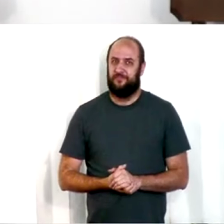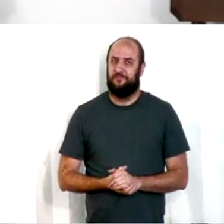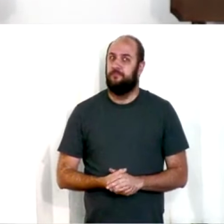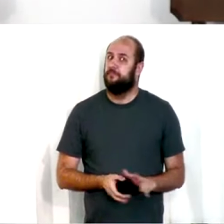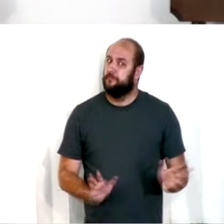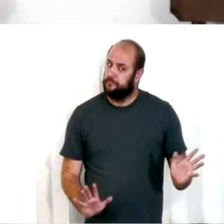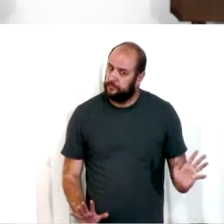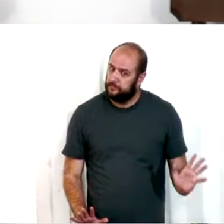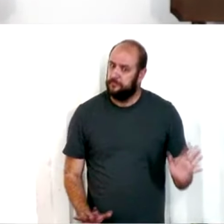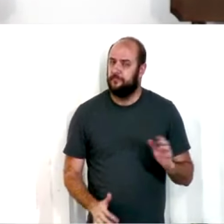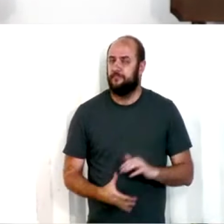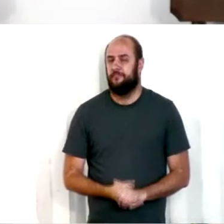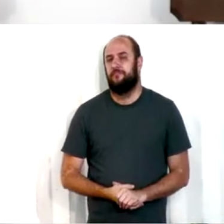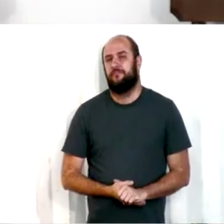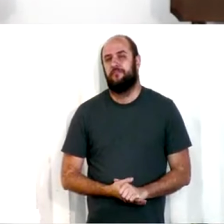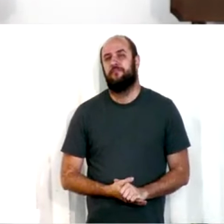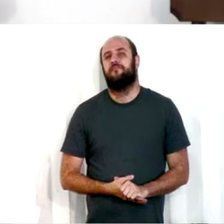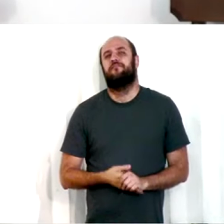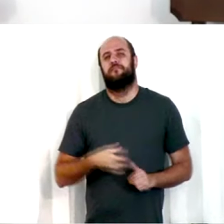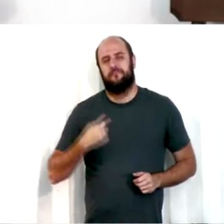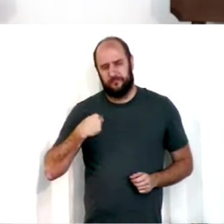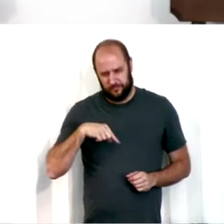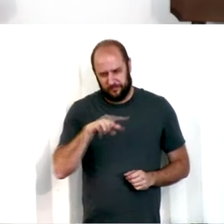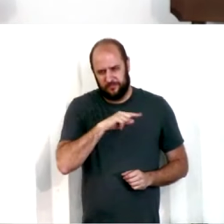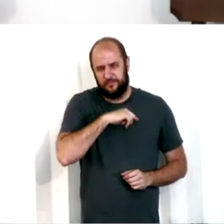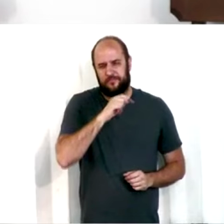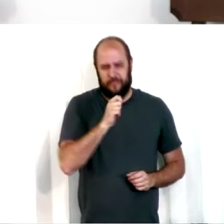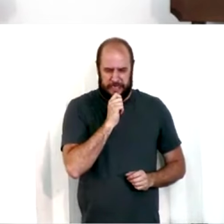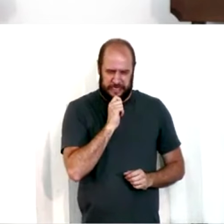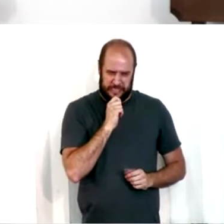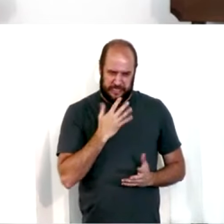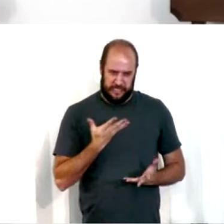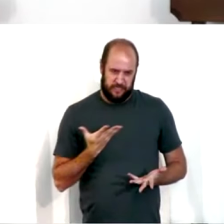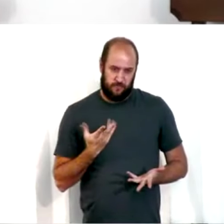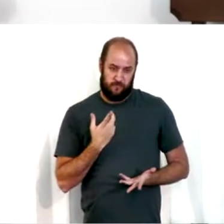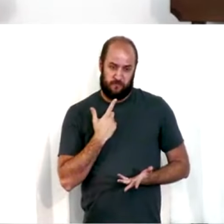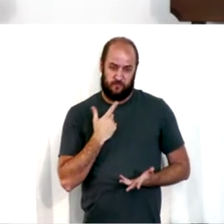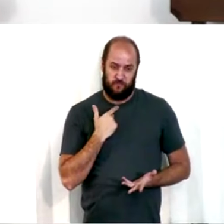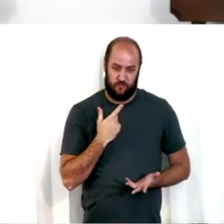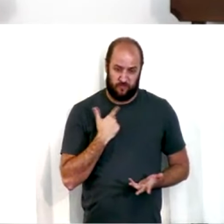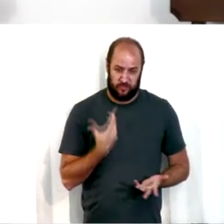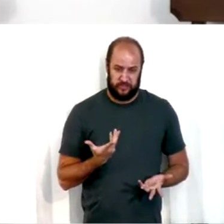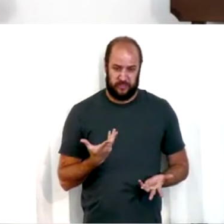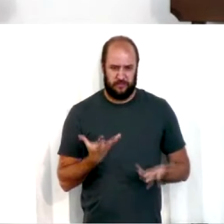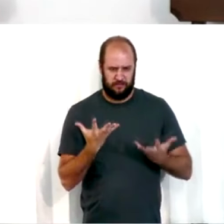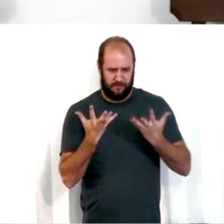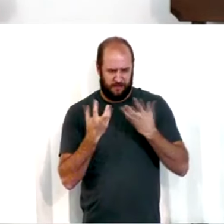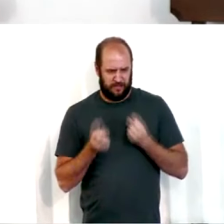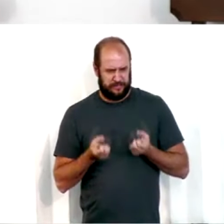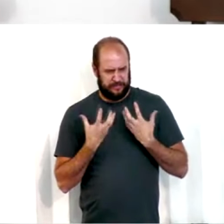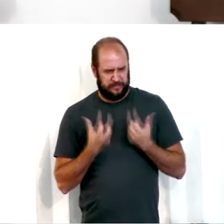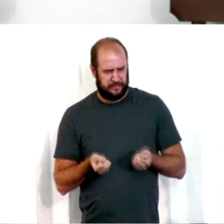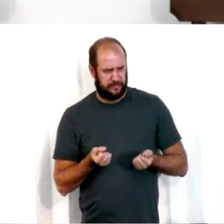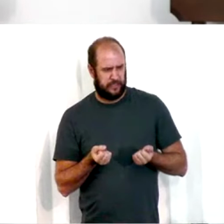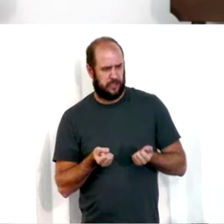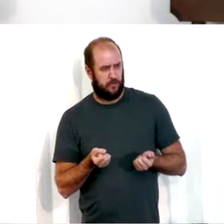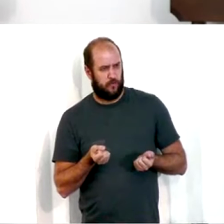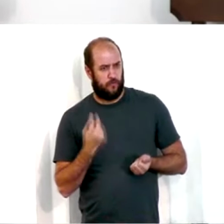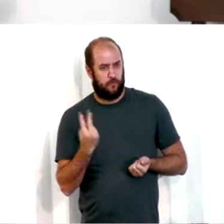Irmãos, nós temos muita tendência a absorvermos os valores da